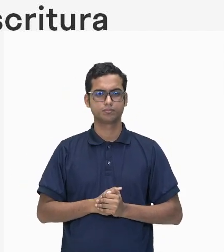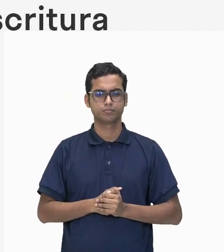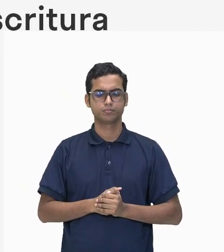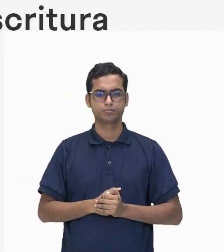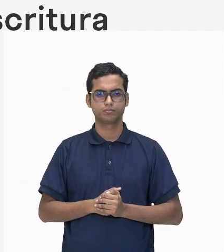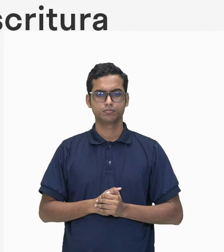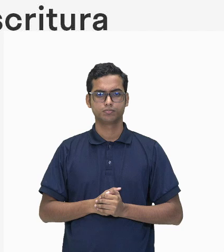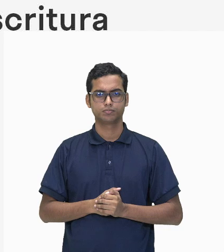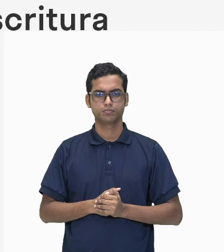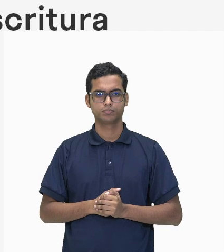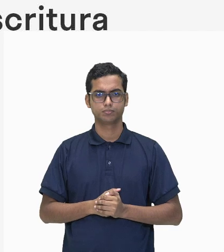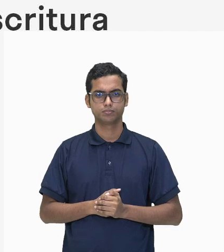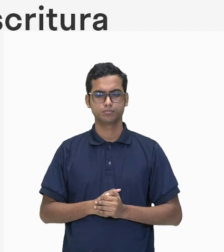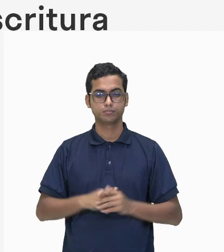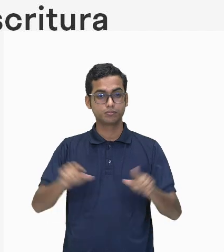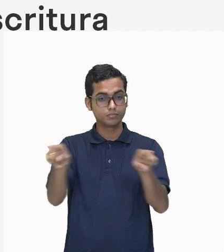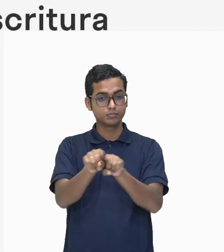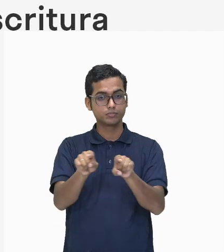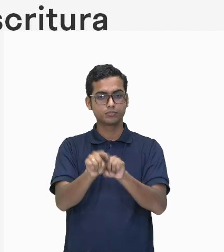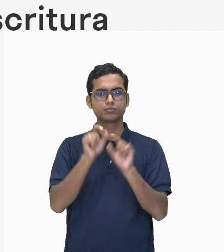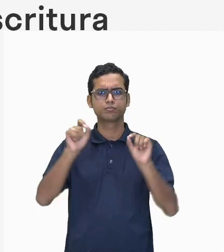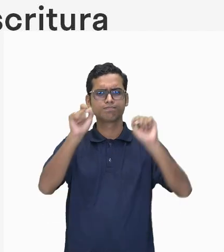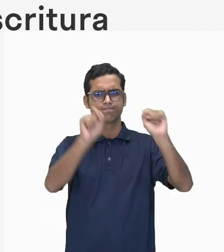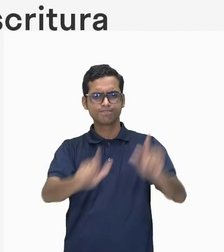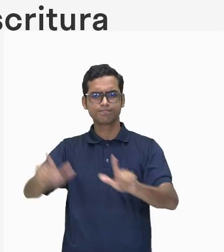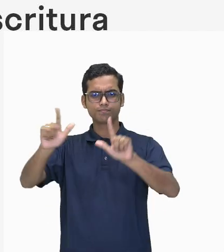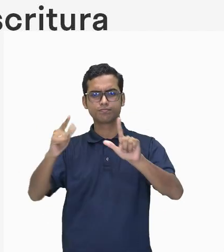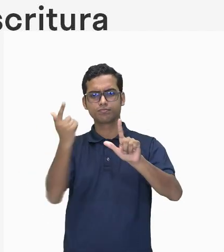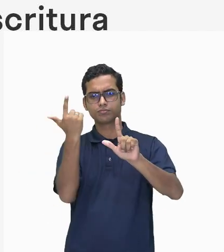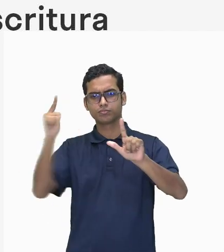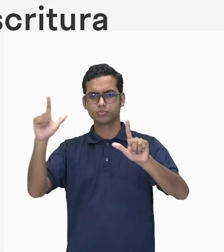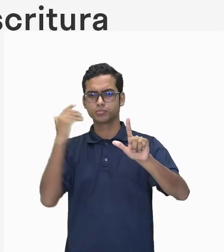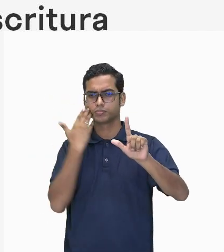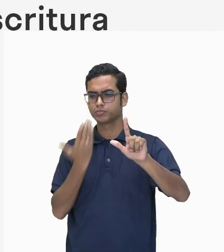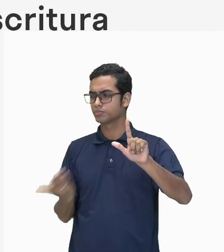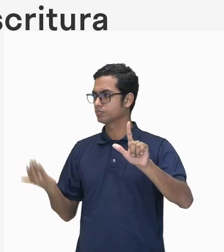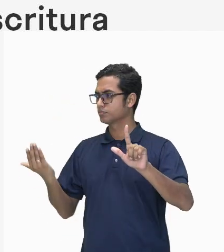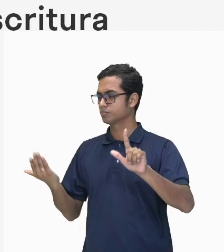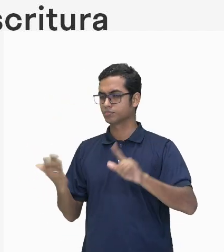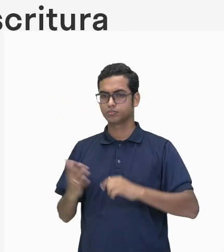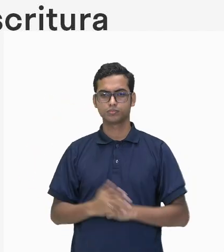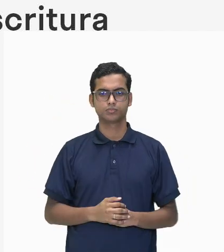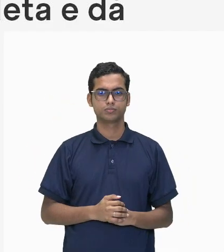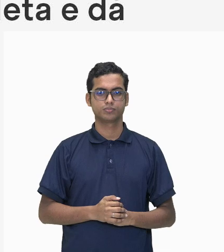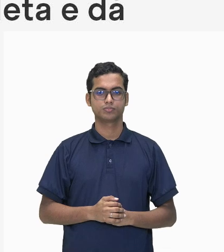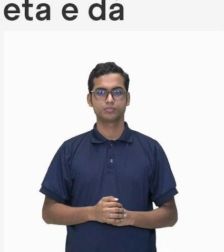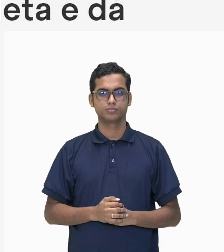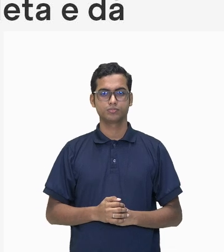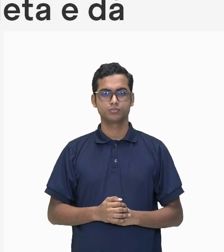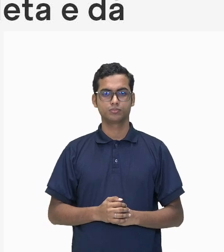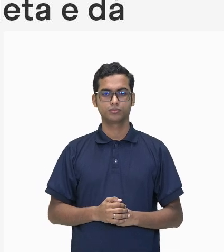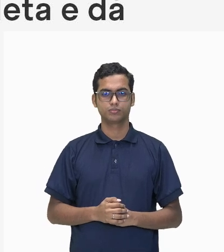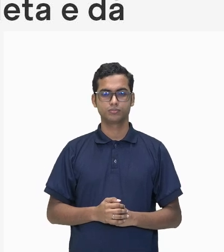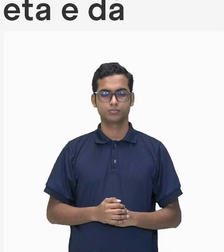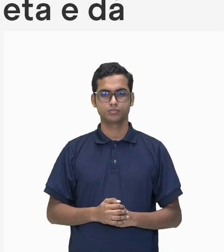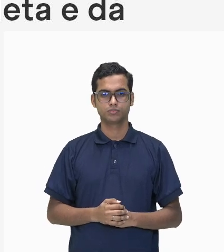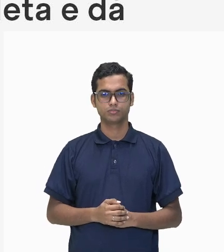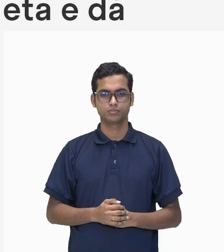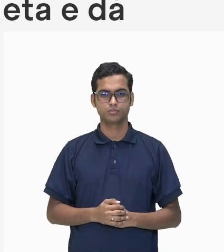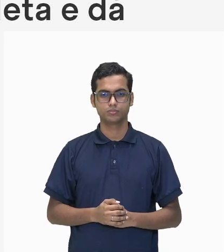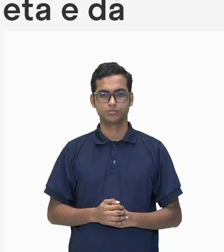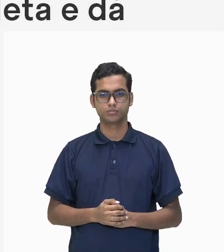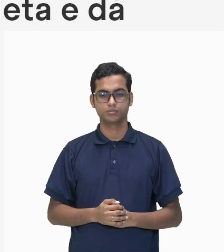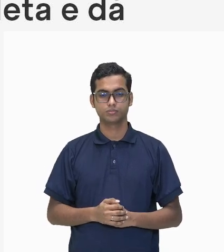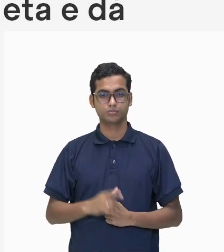lado, e aqui na outra cartela, né? Mas também, na outra cartela,